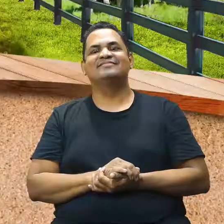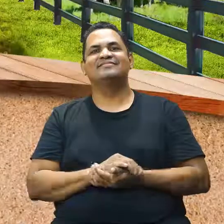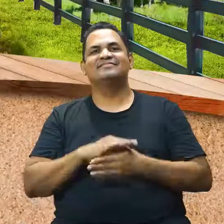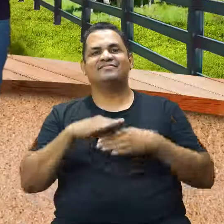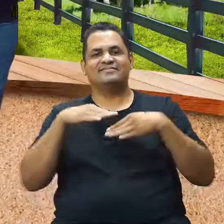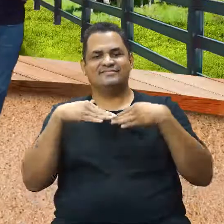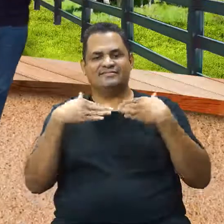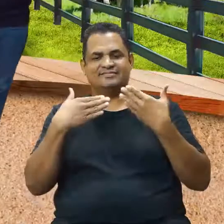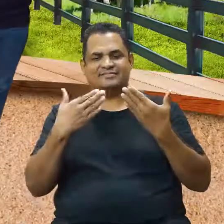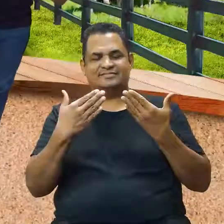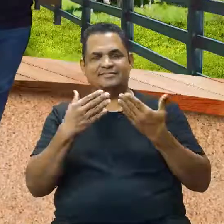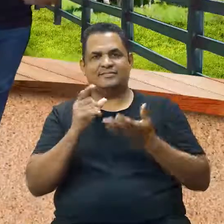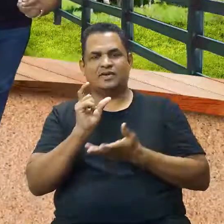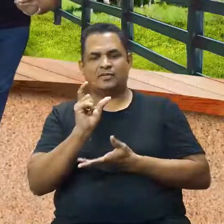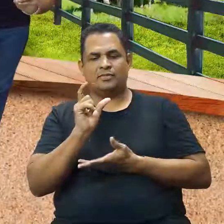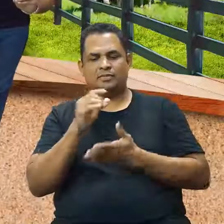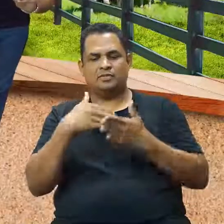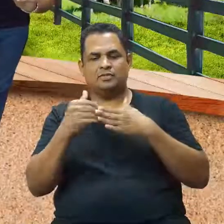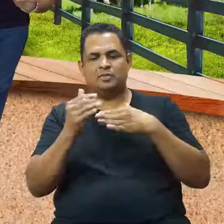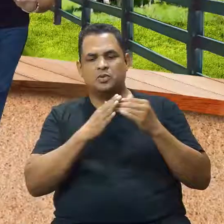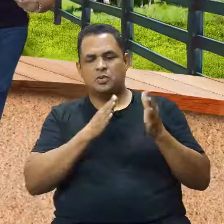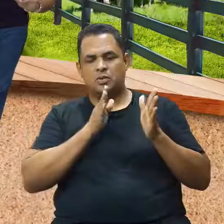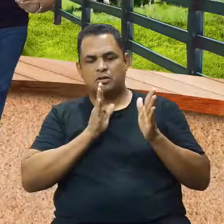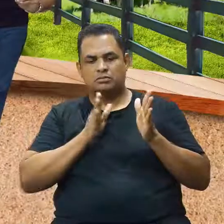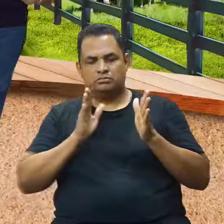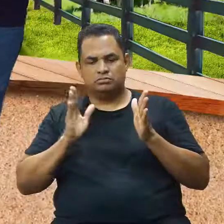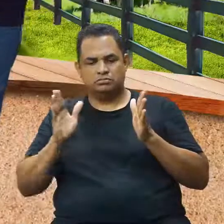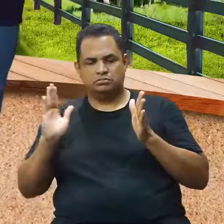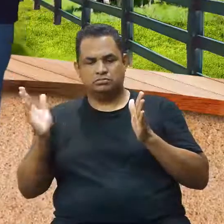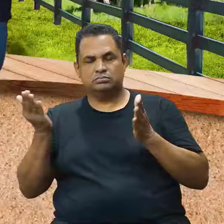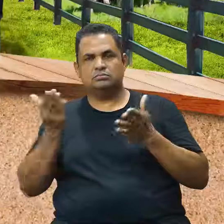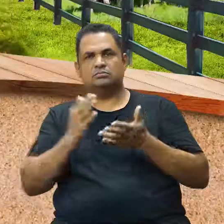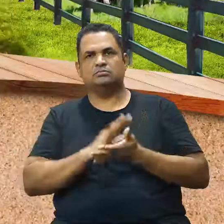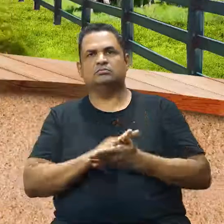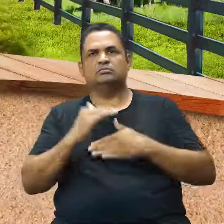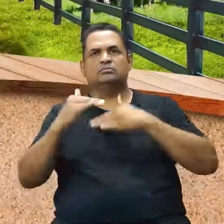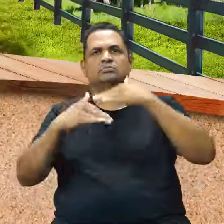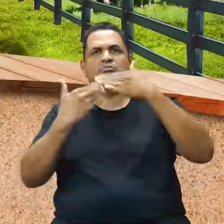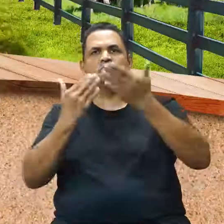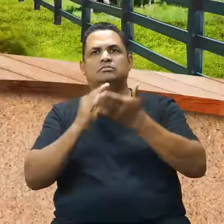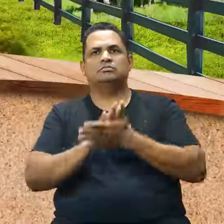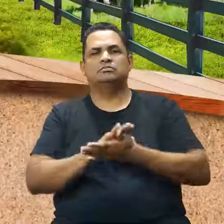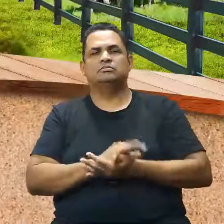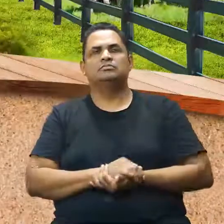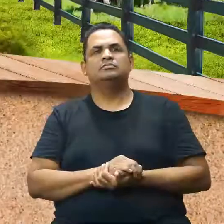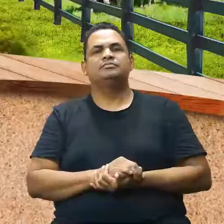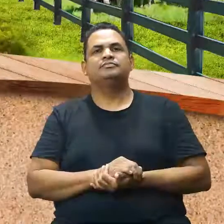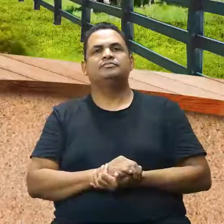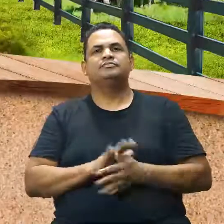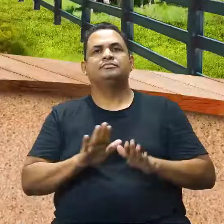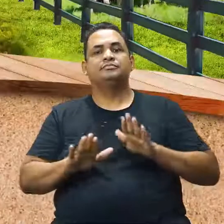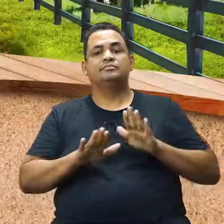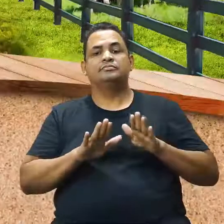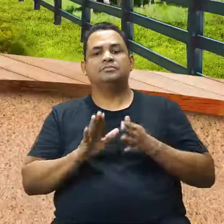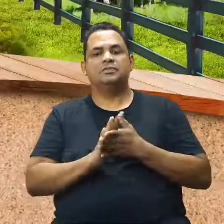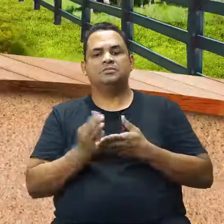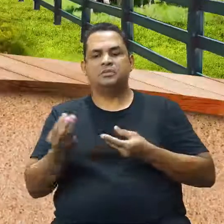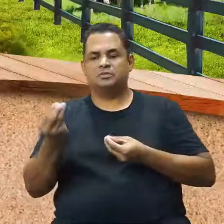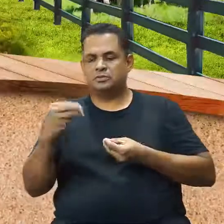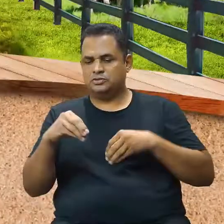quando a palavra diz em qualquer fase do desenvolvimento, é assim, galera, depende da